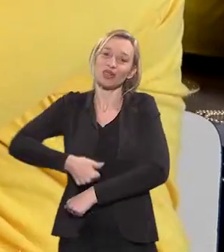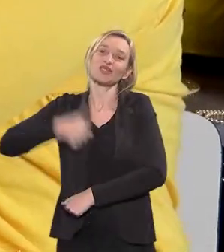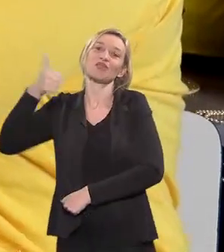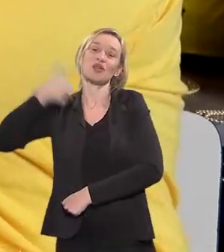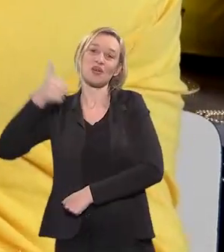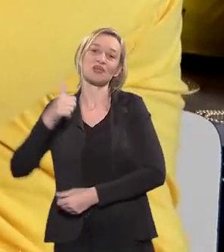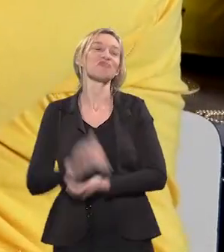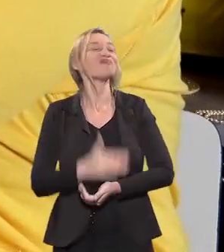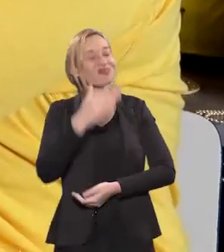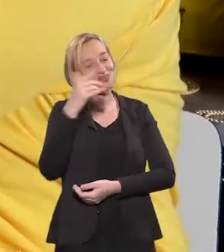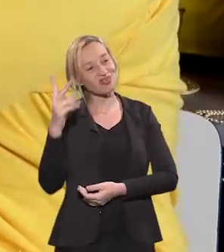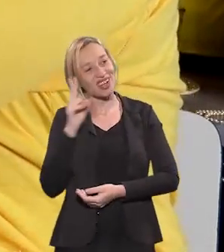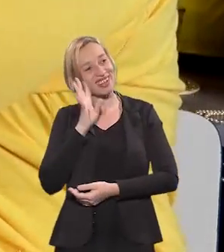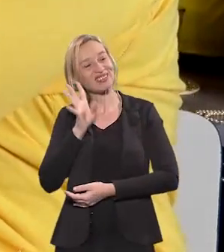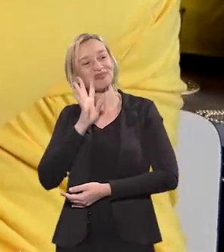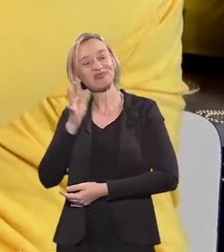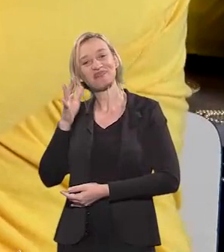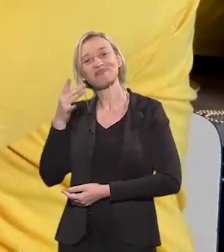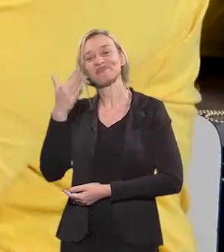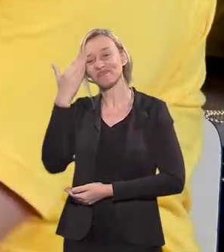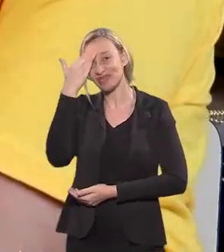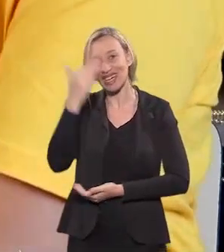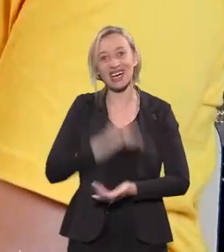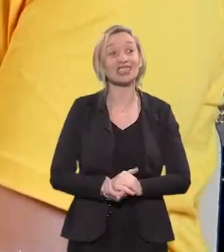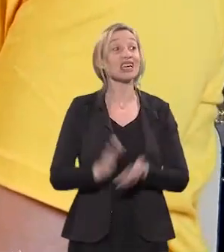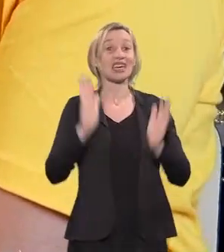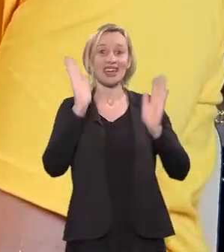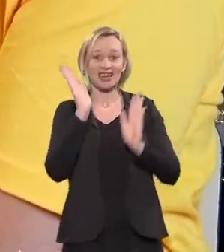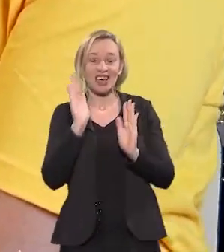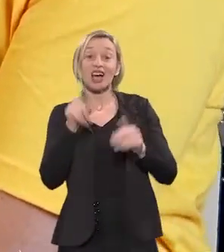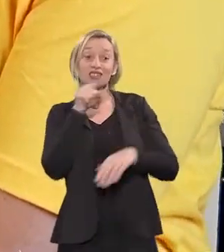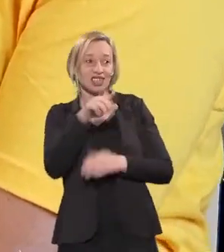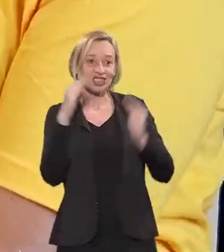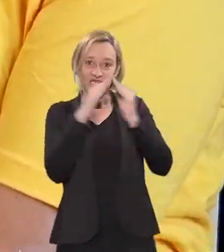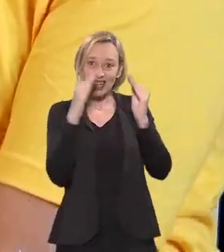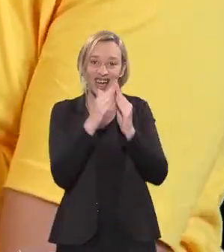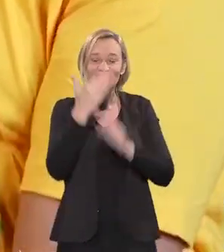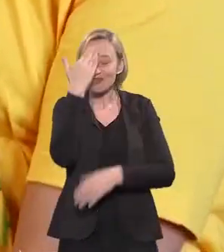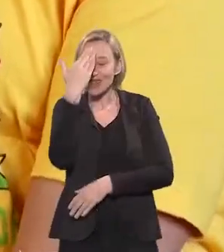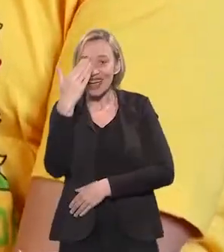melhor. Valeu, isso. Muito obrigado. Obrigado a você. Para quem está em casa, muito